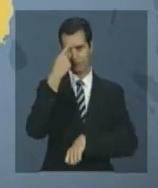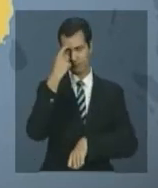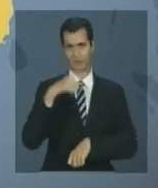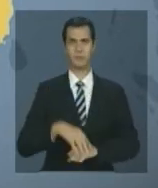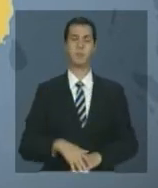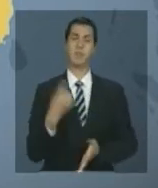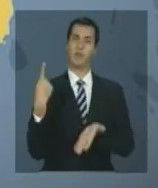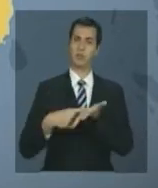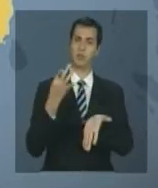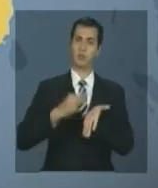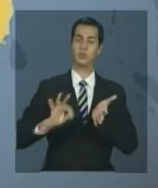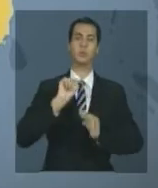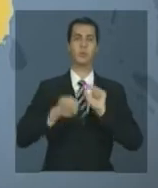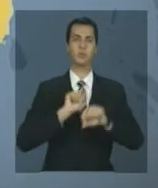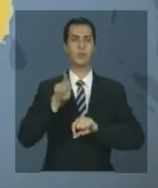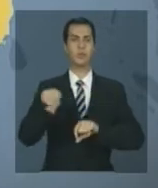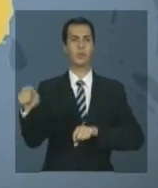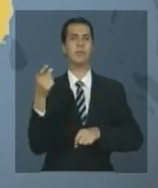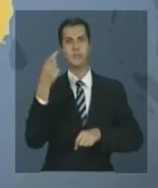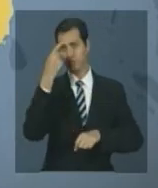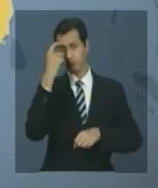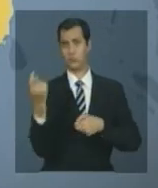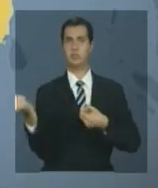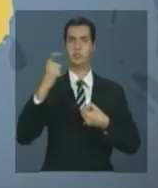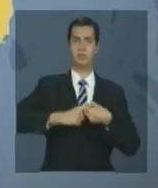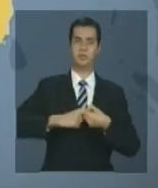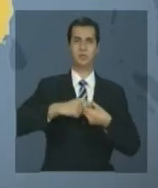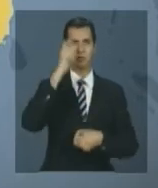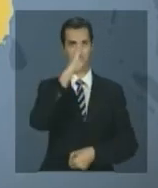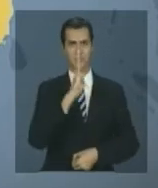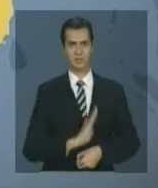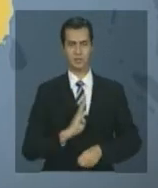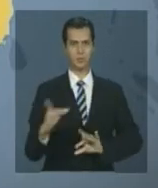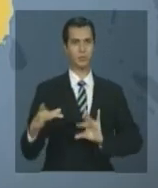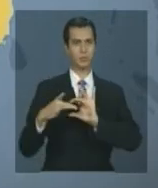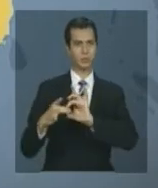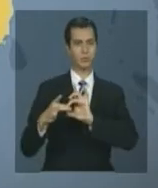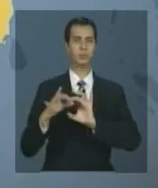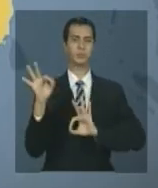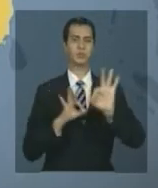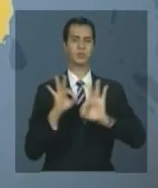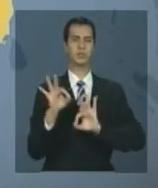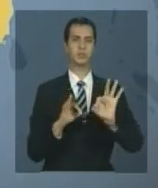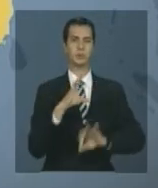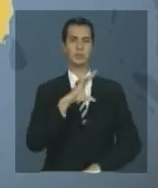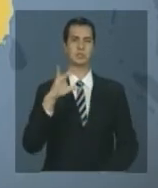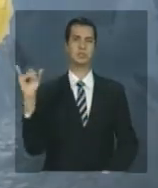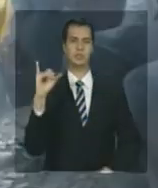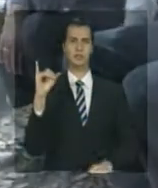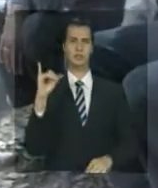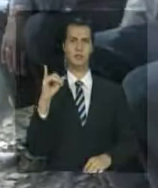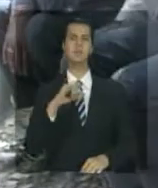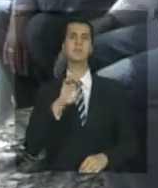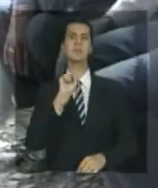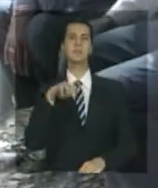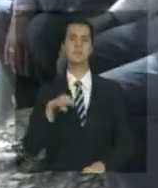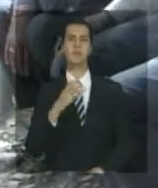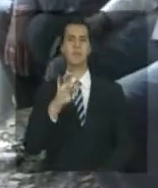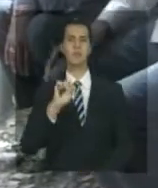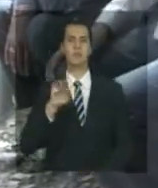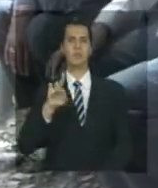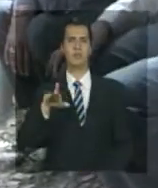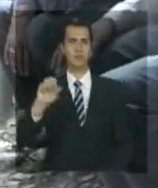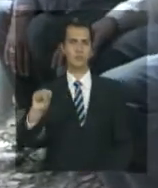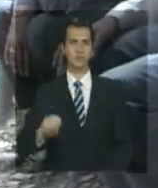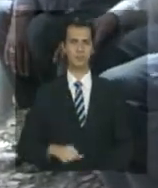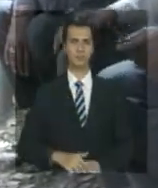acordos está o que inclui a Índia como mais um parceiro do Brasil no programa Ciências Sem Fronteiras. Durante a